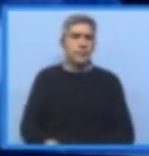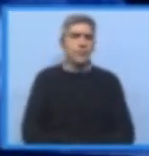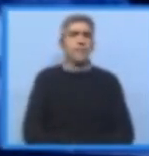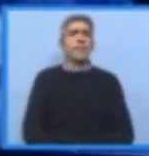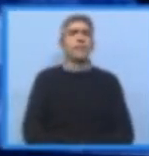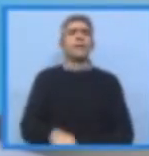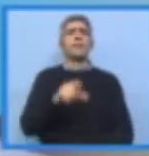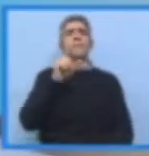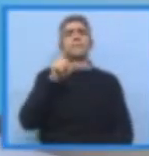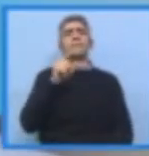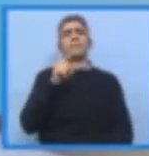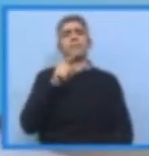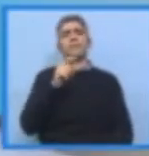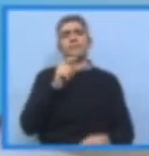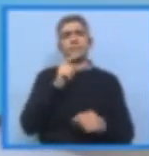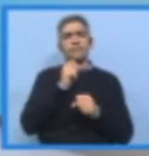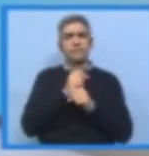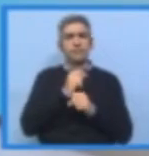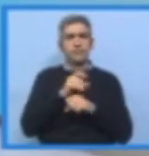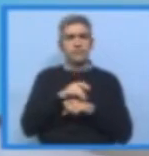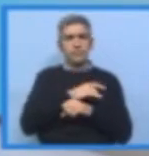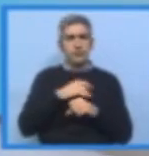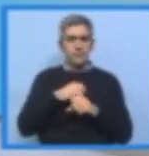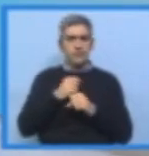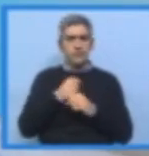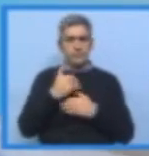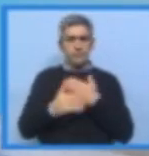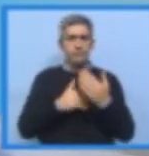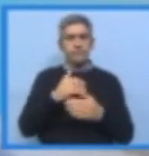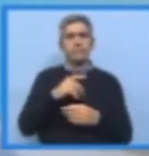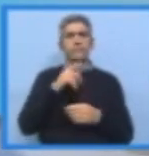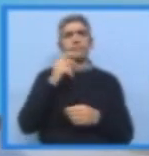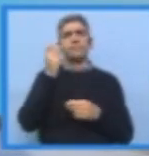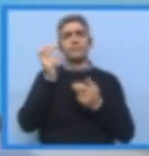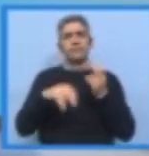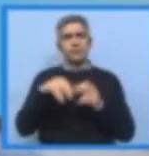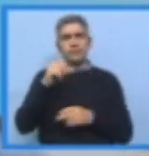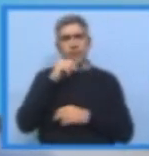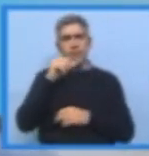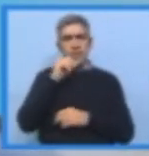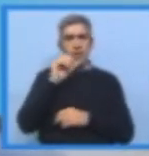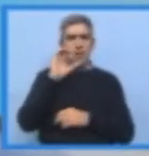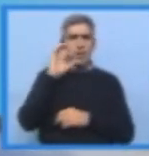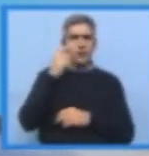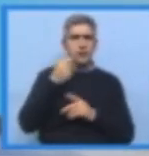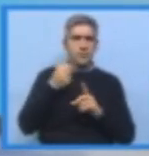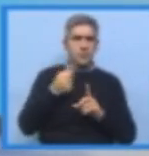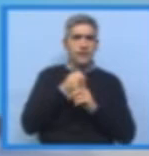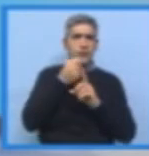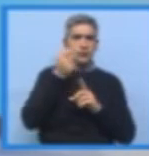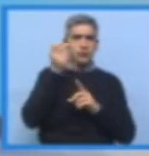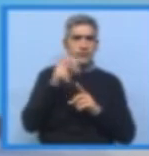Nesta sua missão, que é o exercício da medicina, confrontando-se com grande frequência com estes